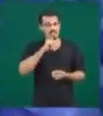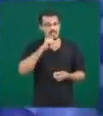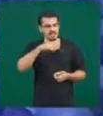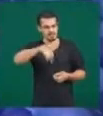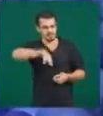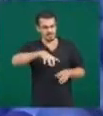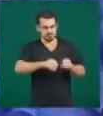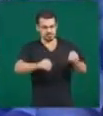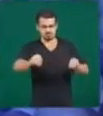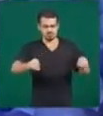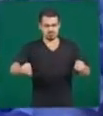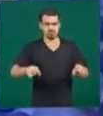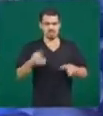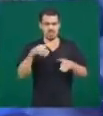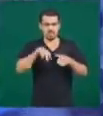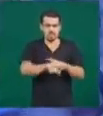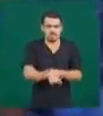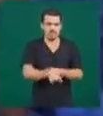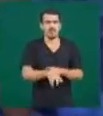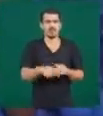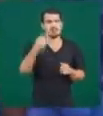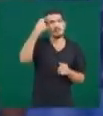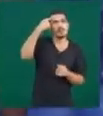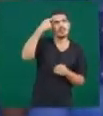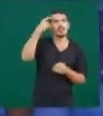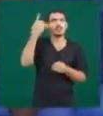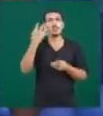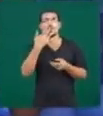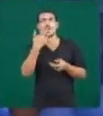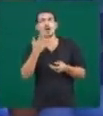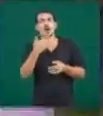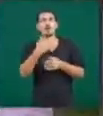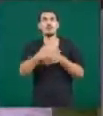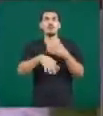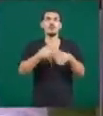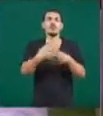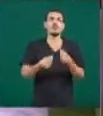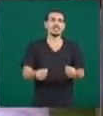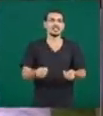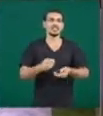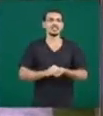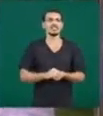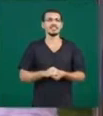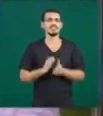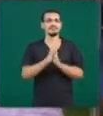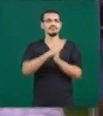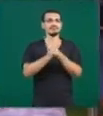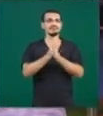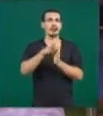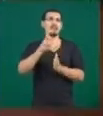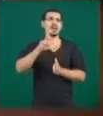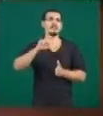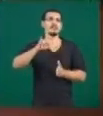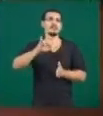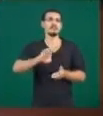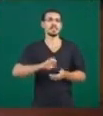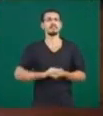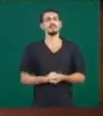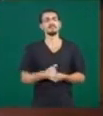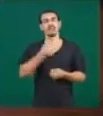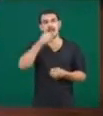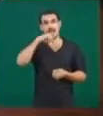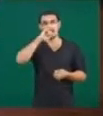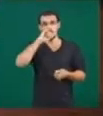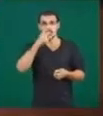de bolinhas e já pensando no presente. Uma Barbie. A mãe conta que sempre toma muito cuidado na hora de escolher